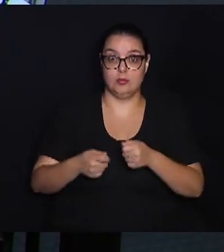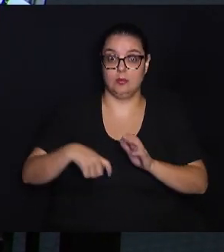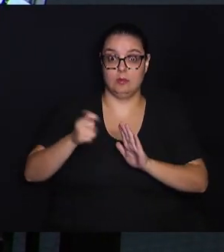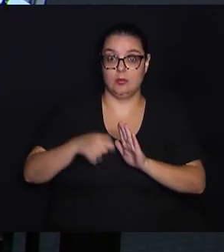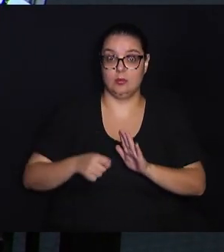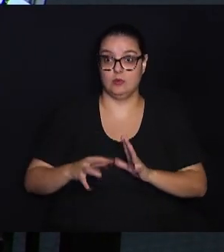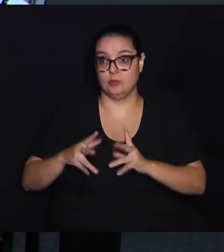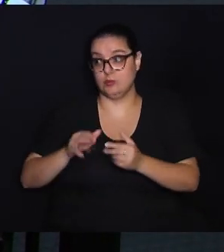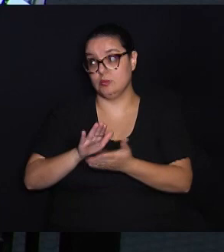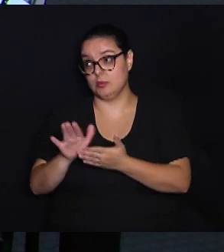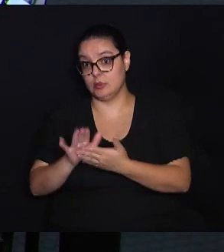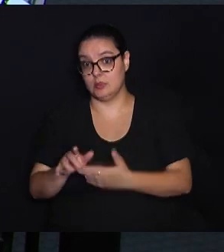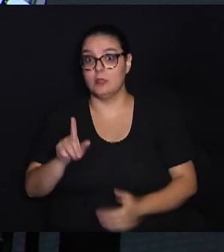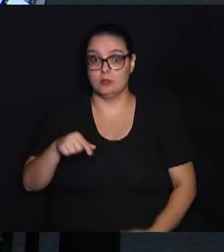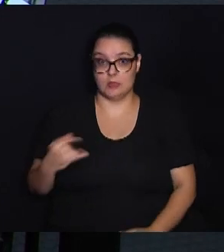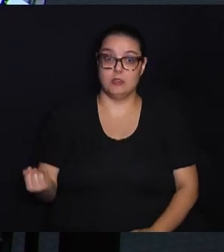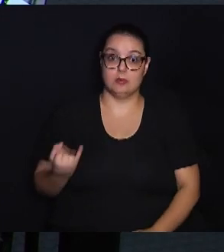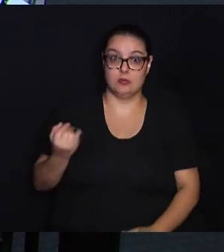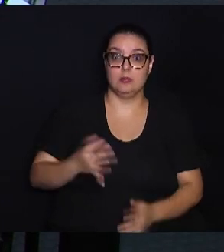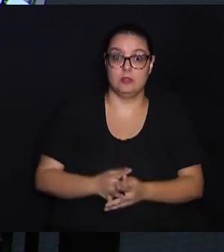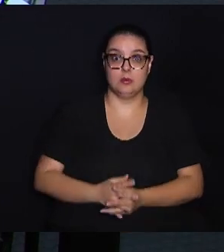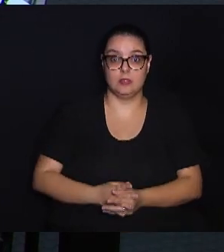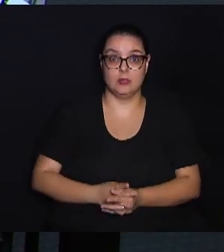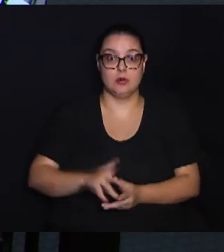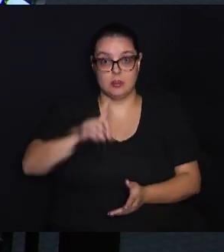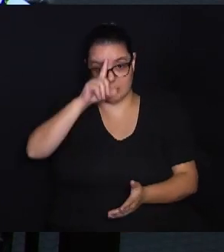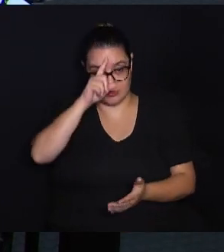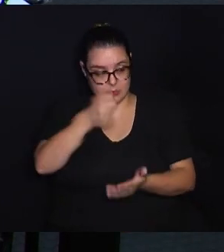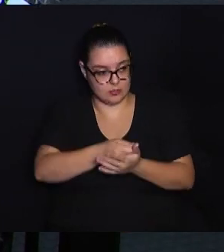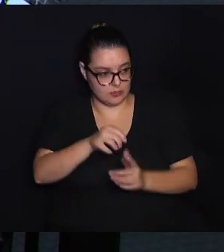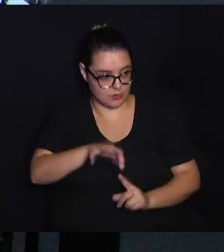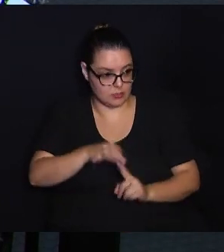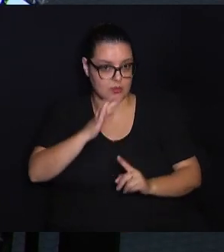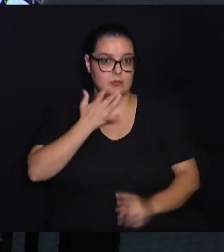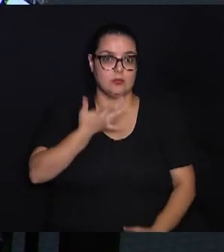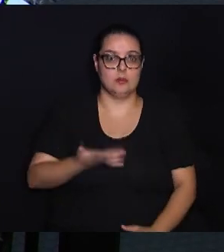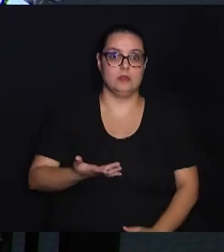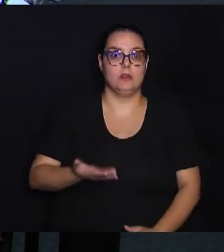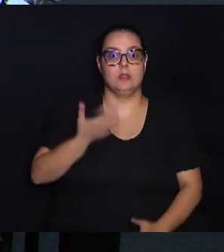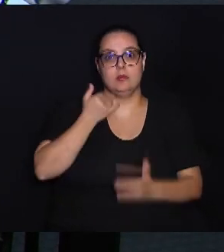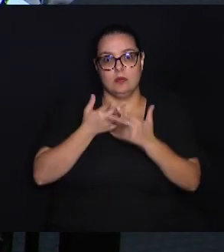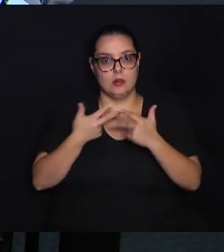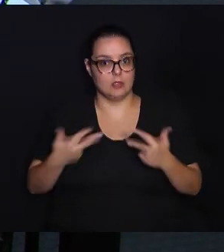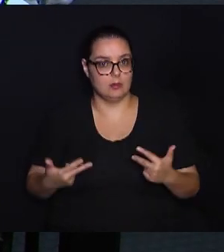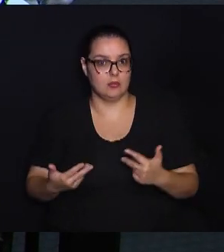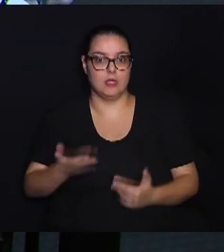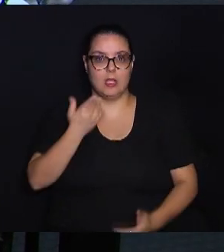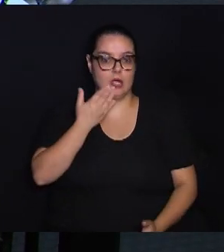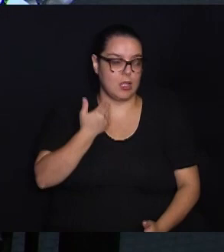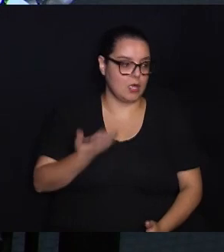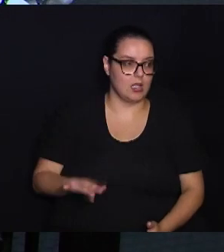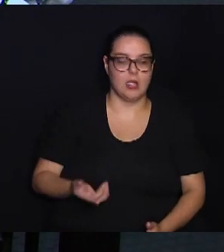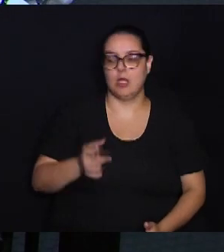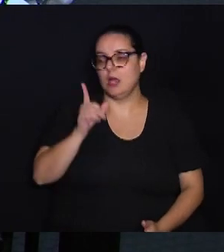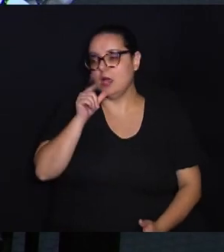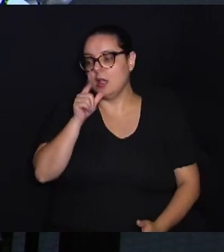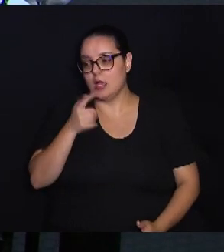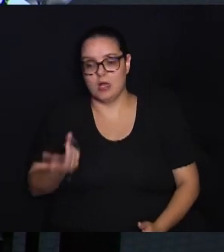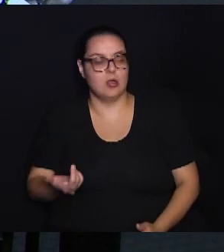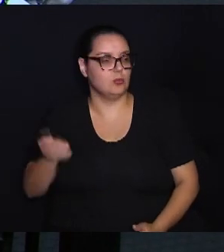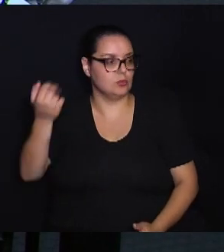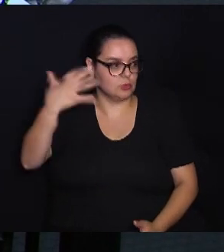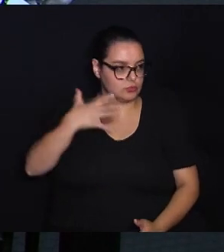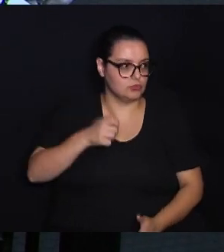controlar efetivamente tudo que a gente gasta. Mas isso é essencial, tá? Então definir as prioridades, né? Como alimentação, água,